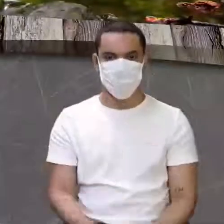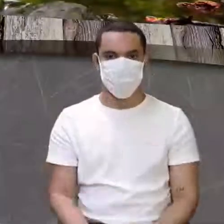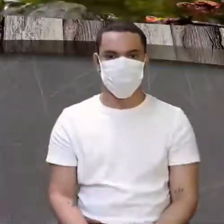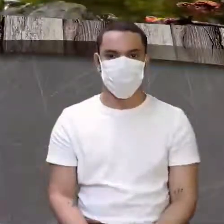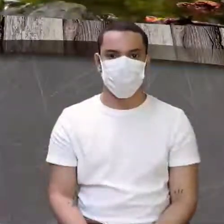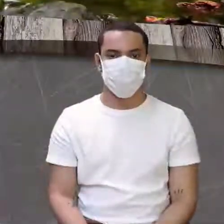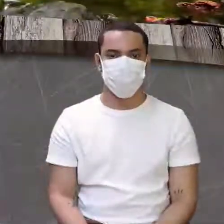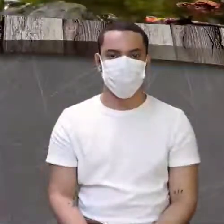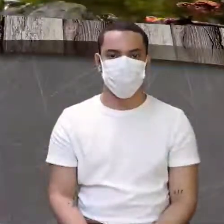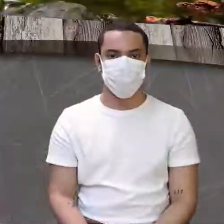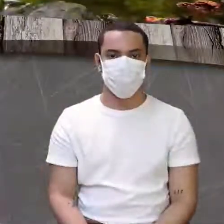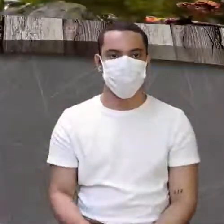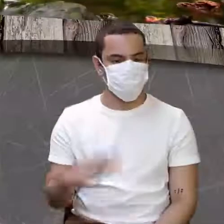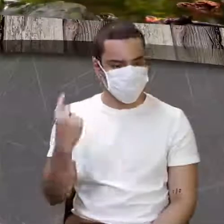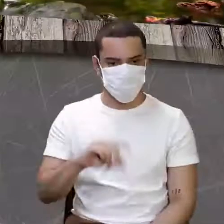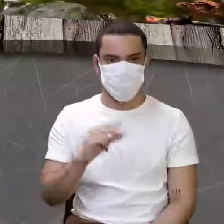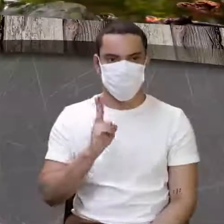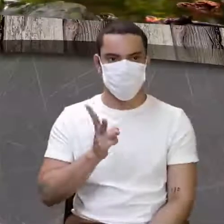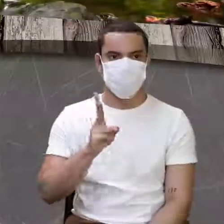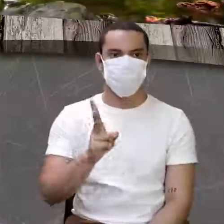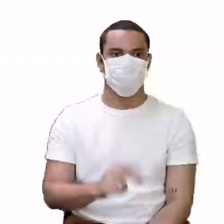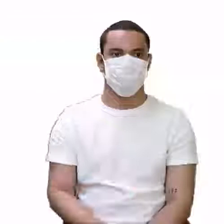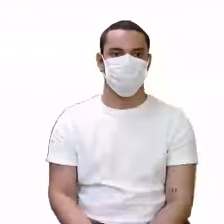Tá bom? Vamos continuar?